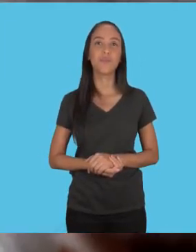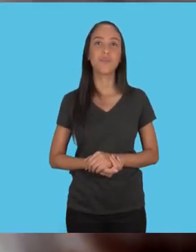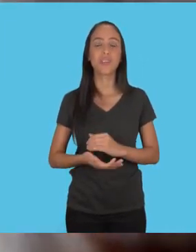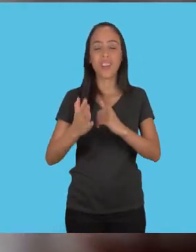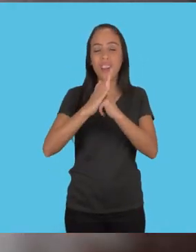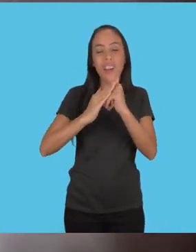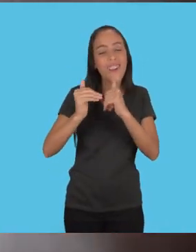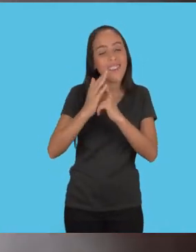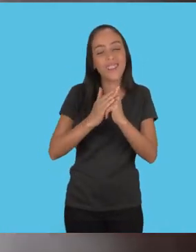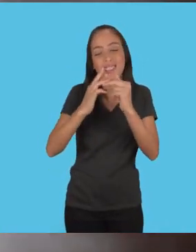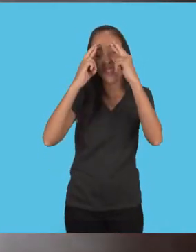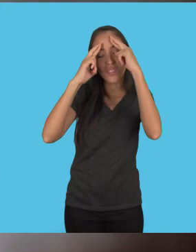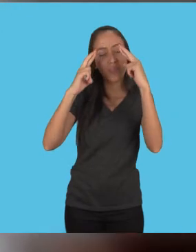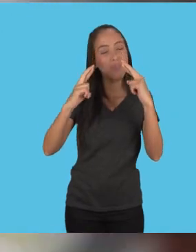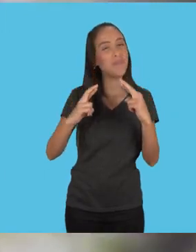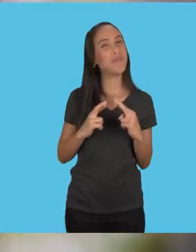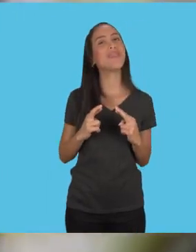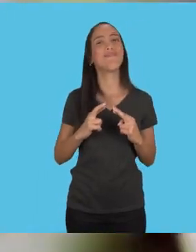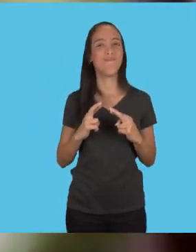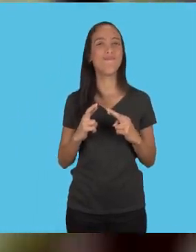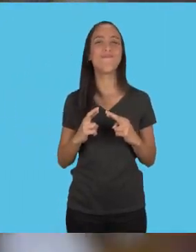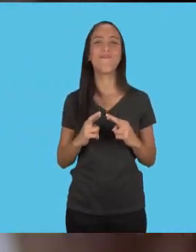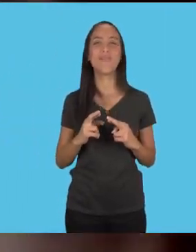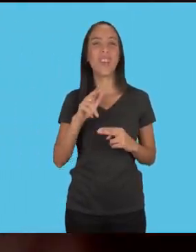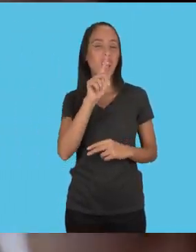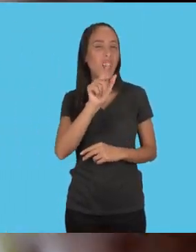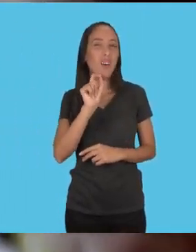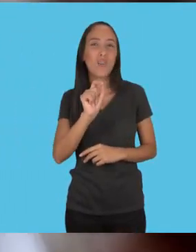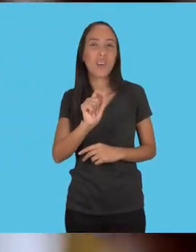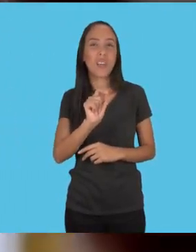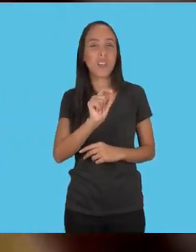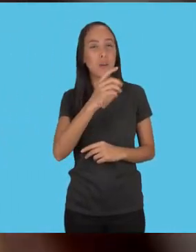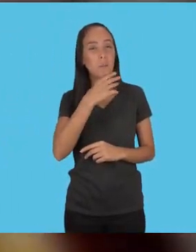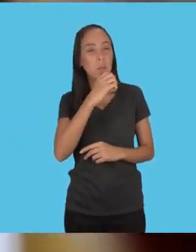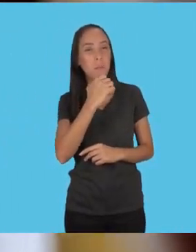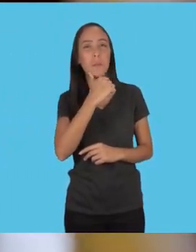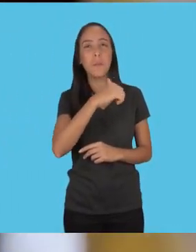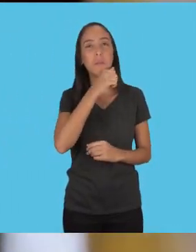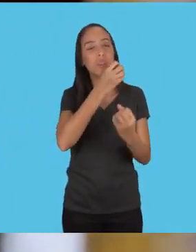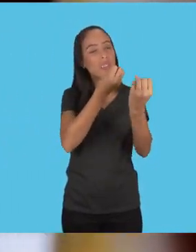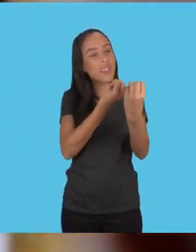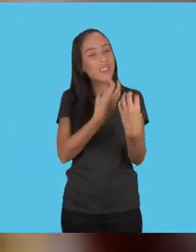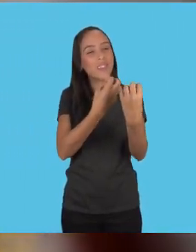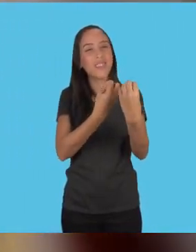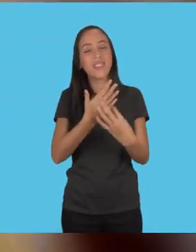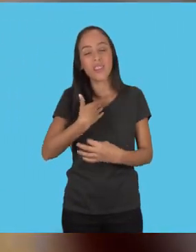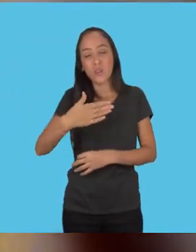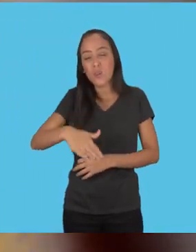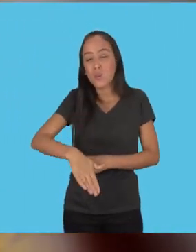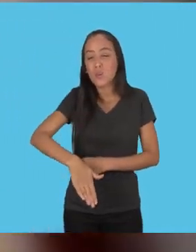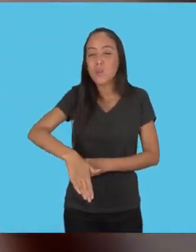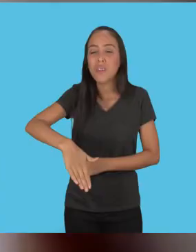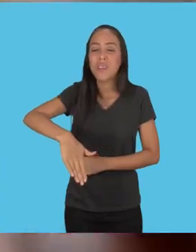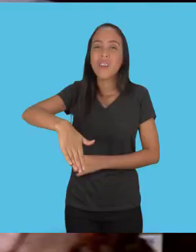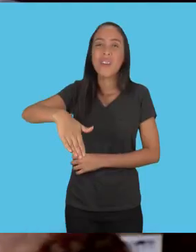Carinho e respeito. Foi uma coisa que eu aprendi com meus pais desde